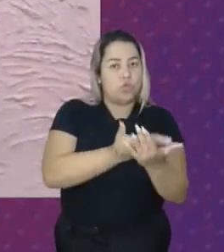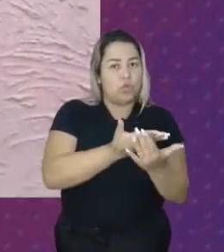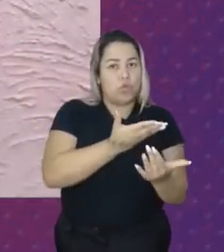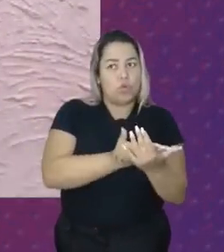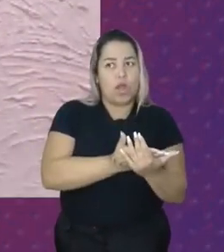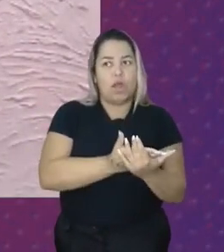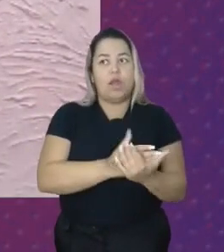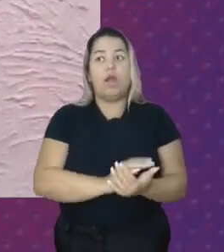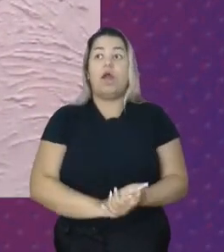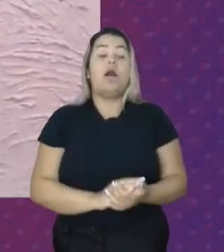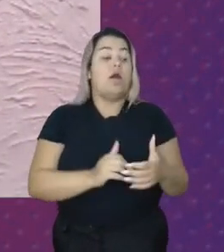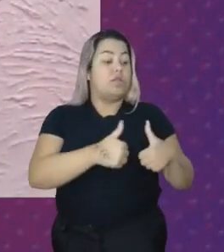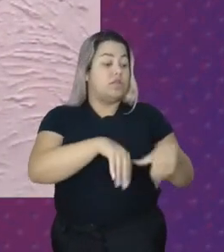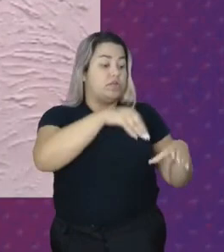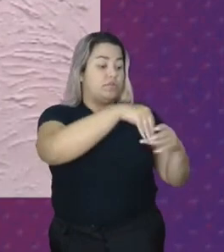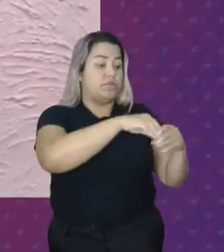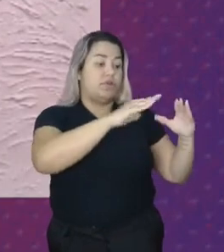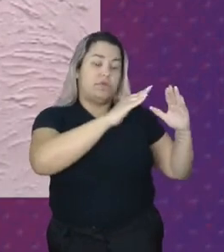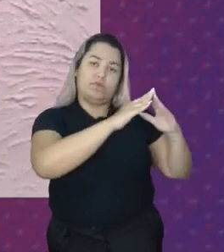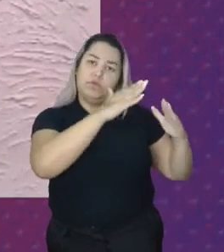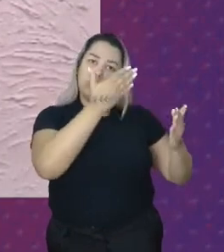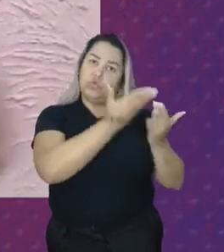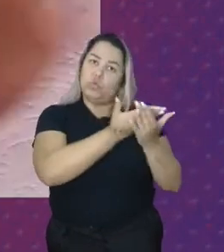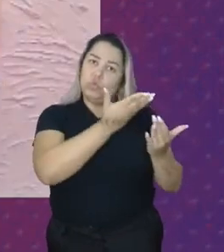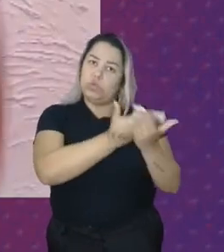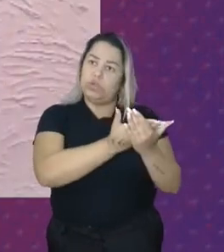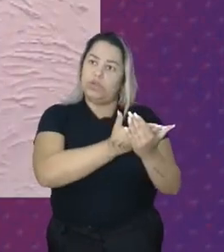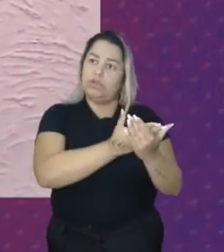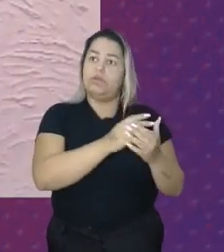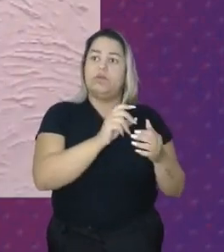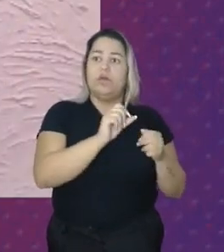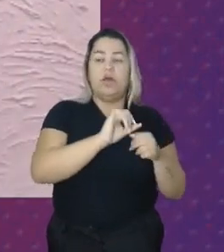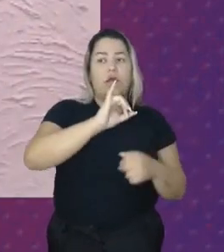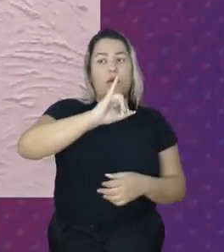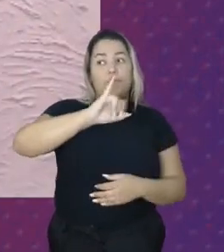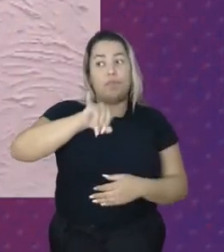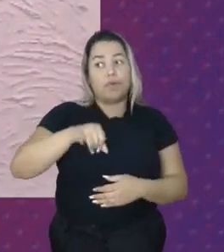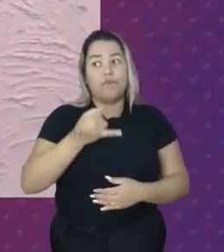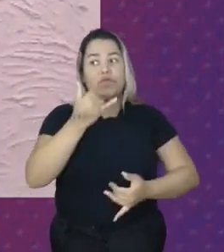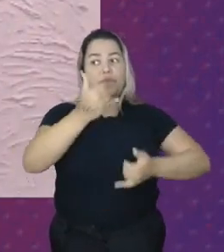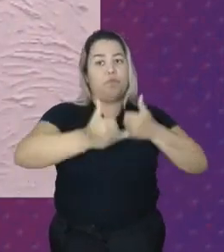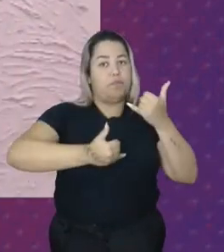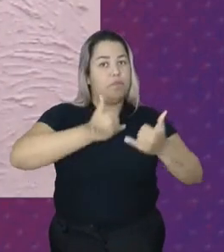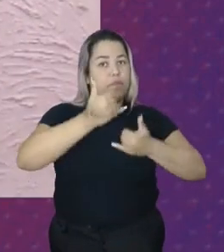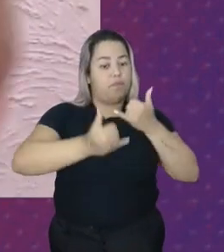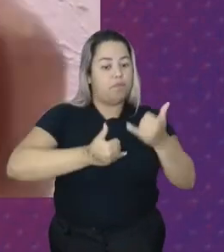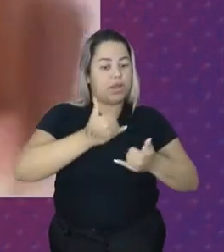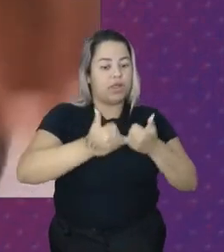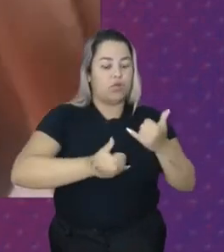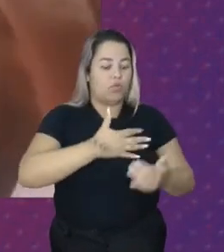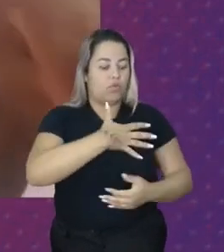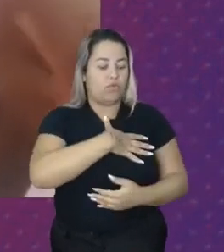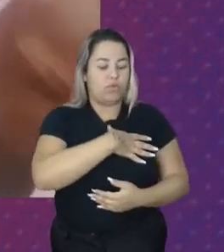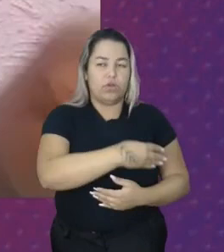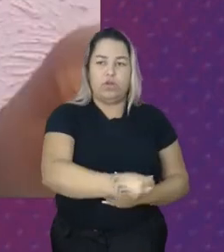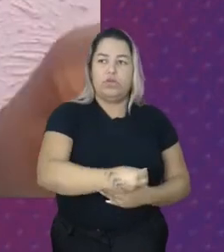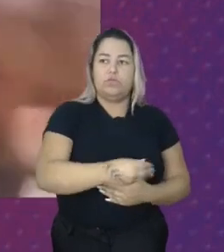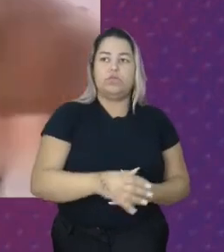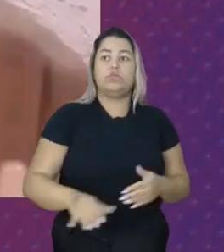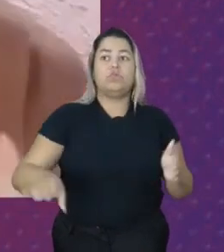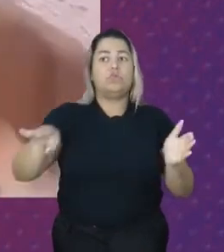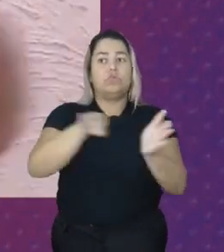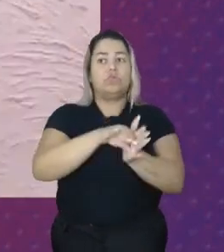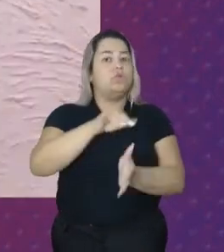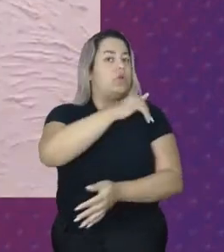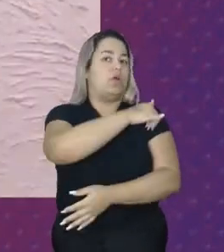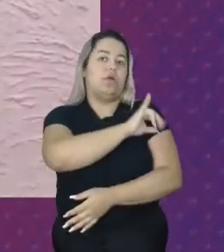E ela fica na minha casa e fica estudando. E ainda aproveita e brinca com meus filhos. Mas quando chega no Rio de Janeiro,